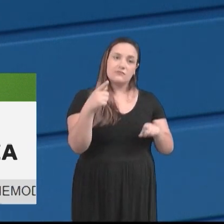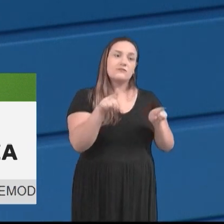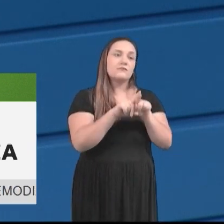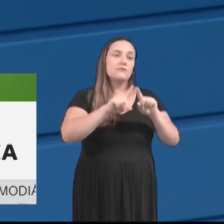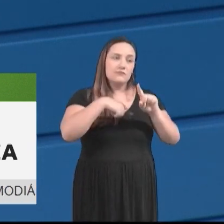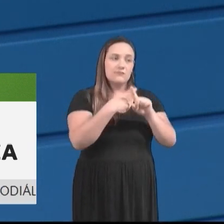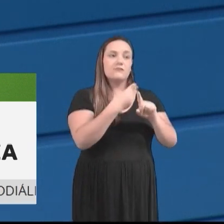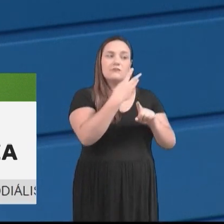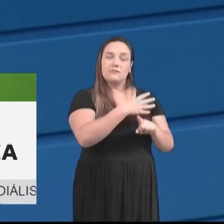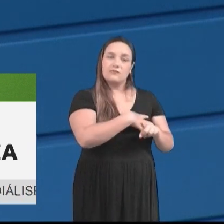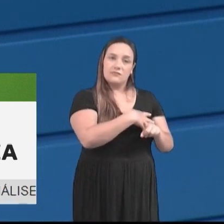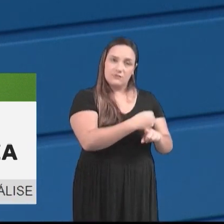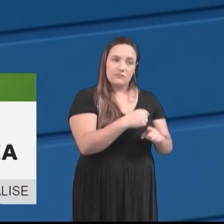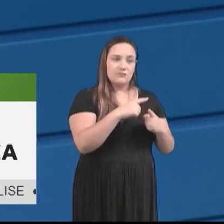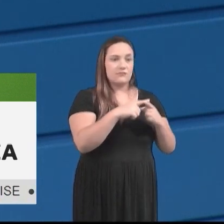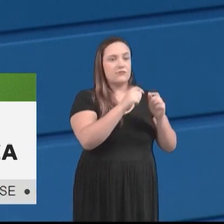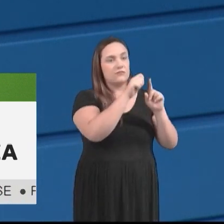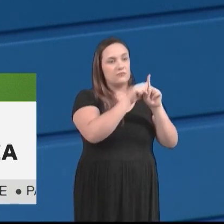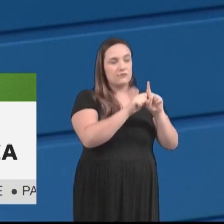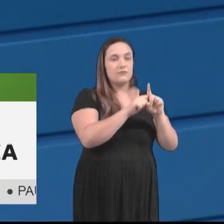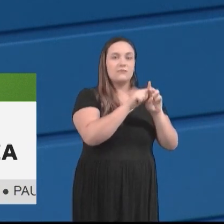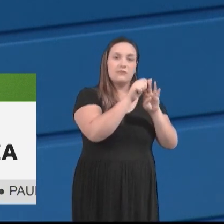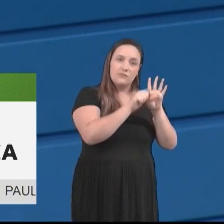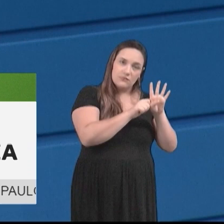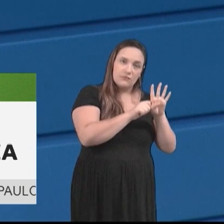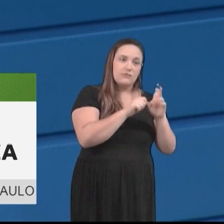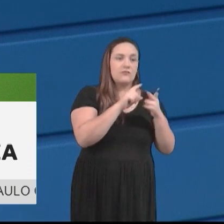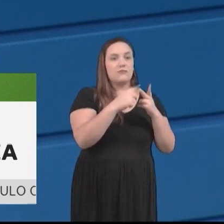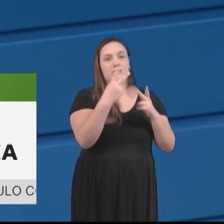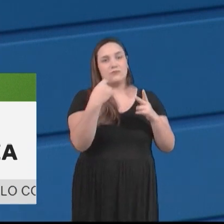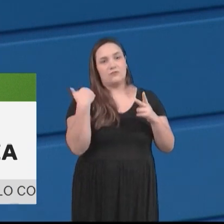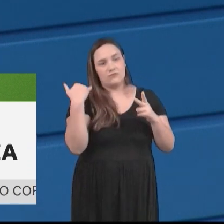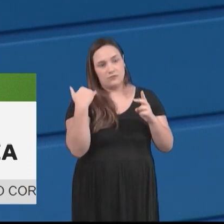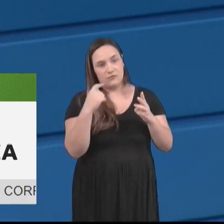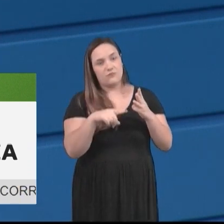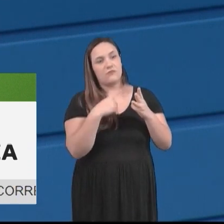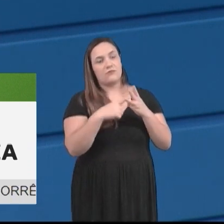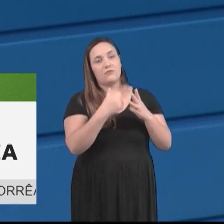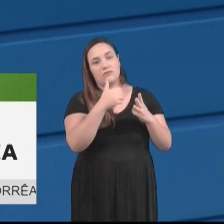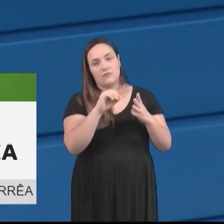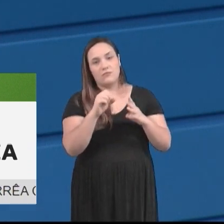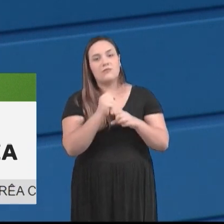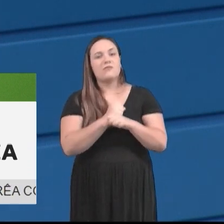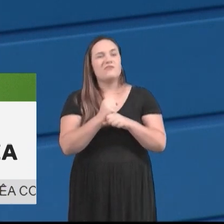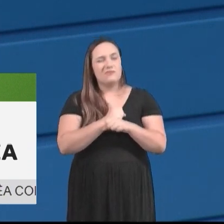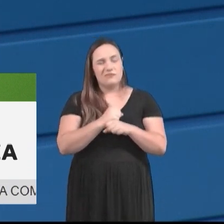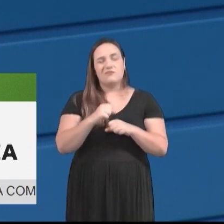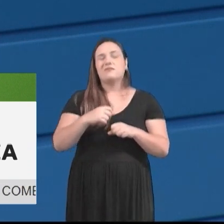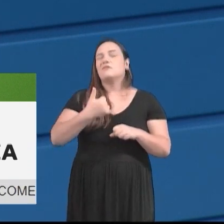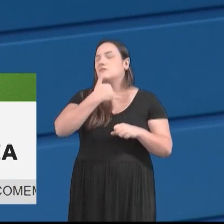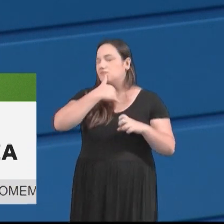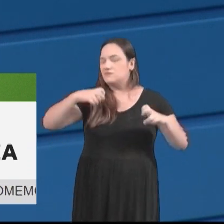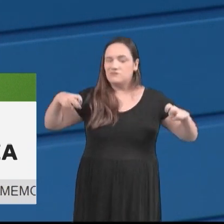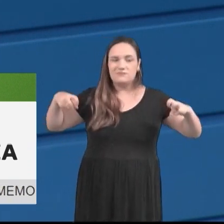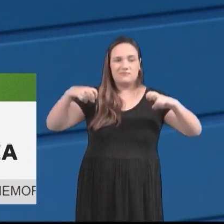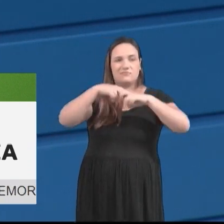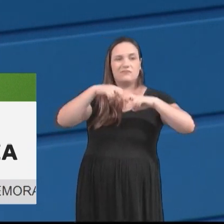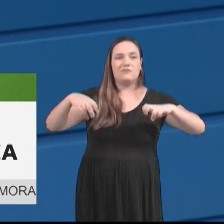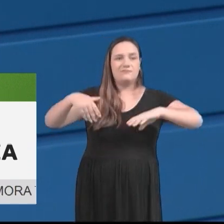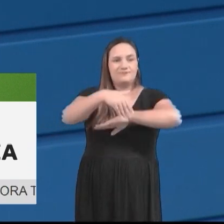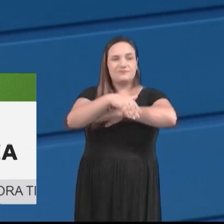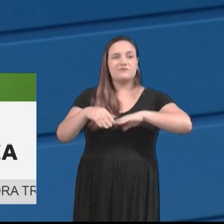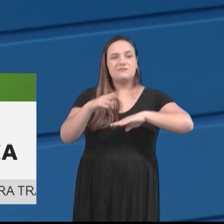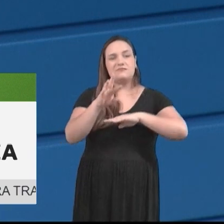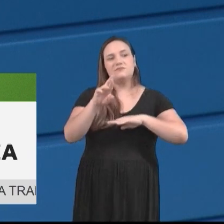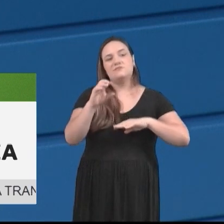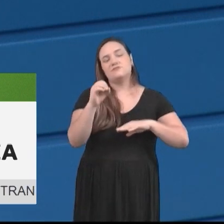filhos, com idades de 4 meses, 2 e 10 anos, ocorrido em trágico acidente automobilístico na rodovia BR-060,